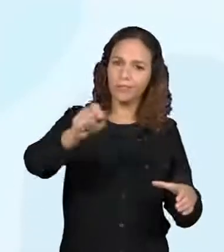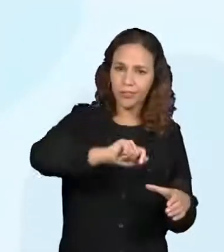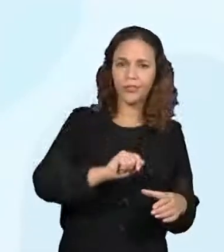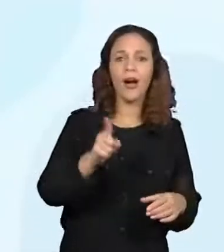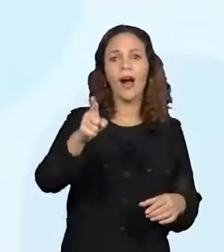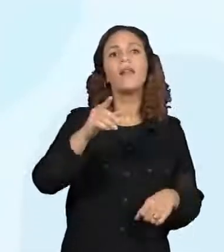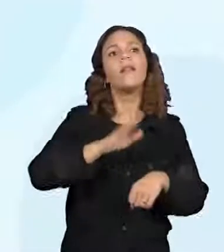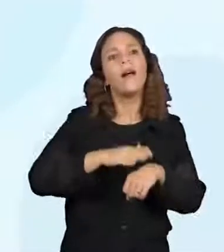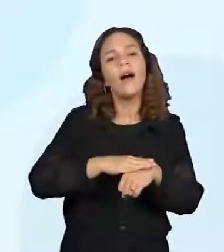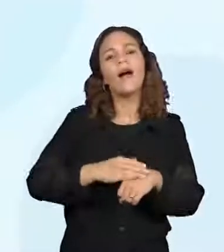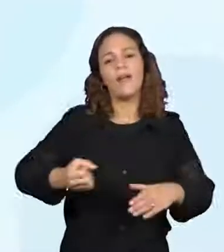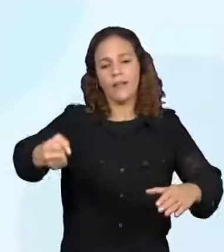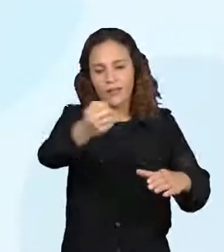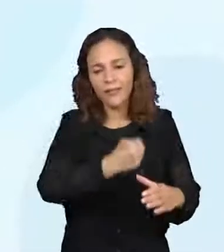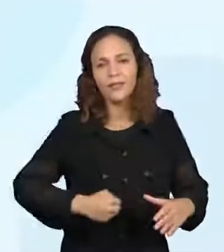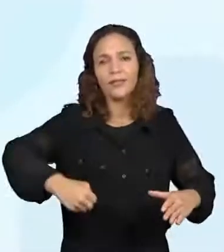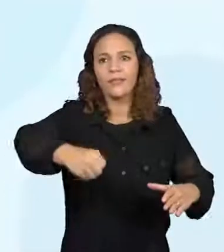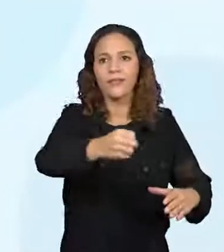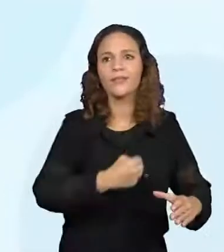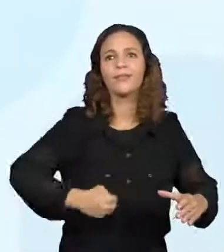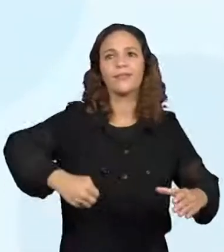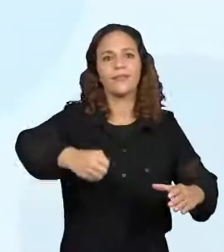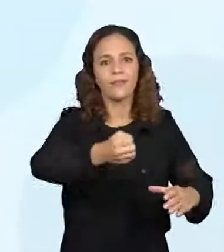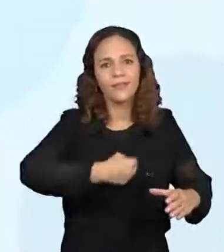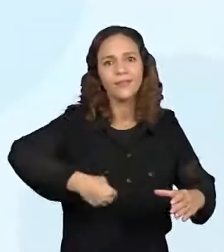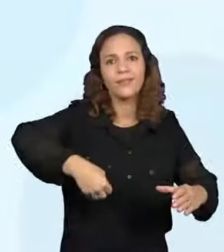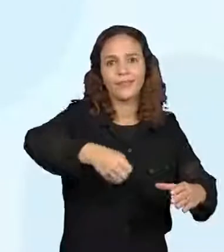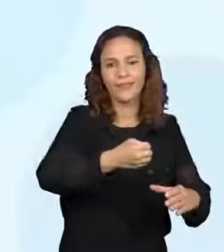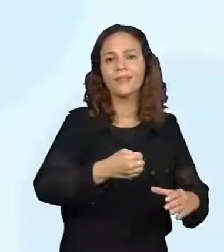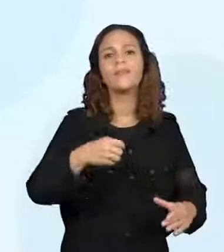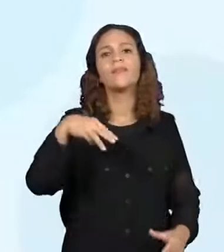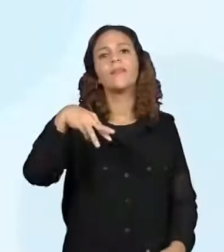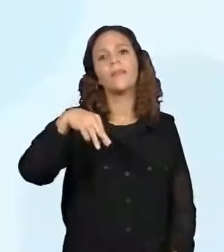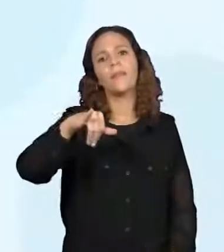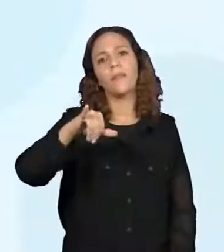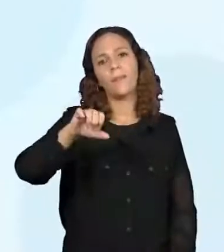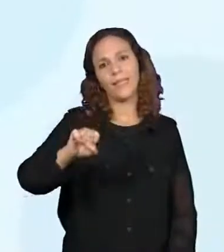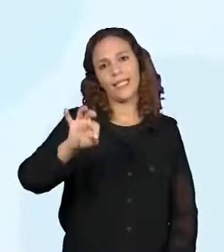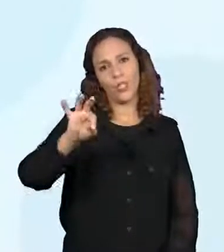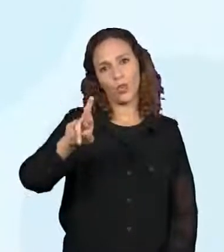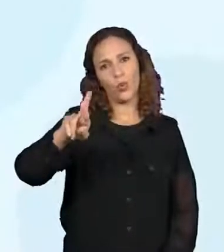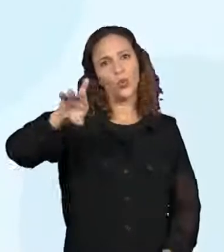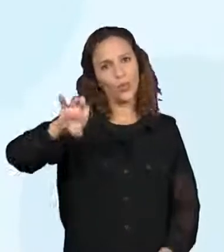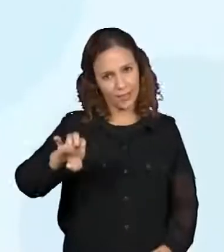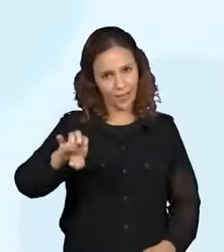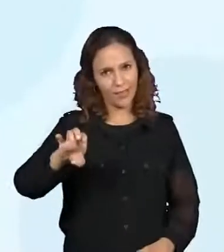das ações que você tem que fazer, as instruções do modo de preparo.